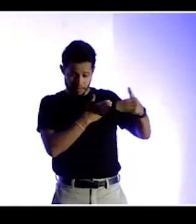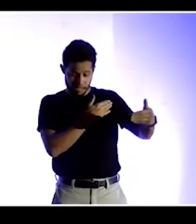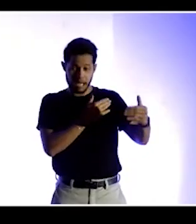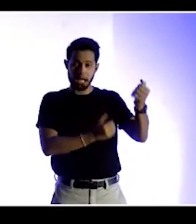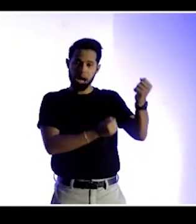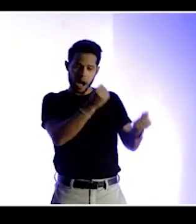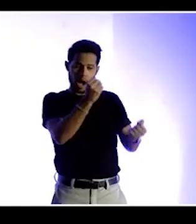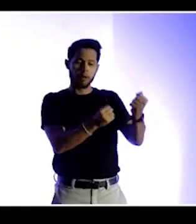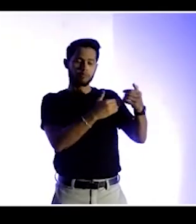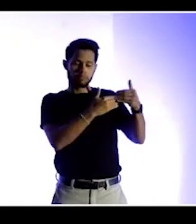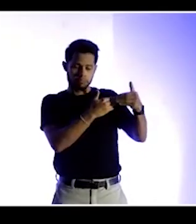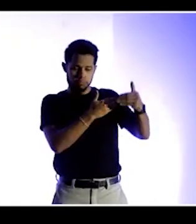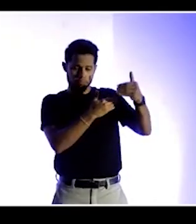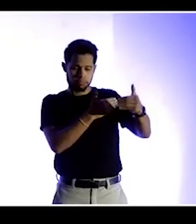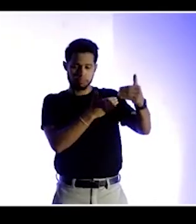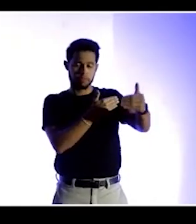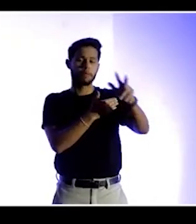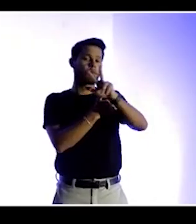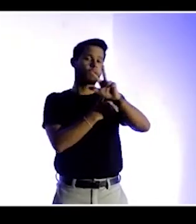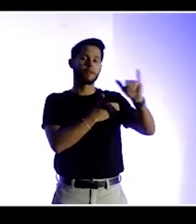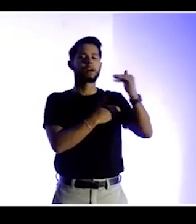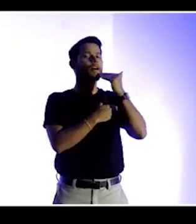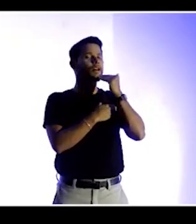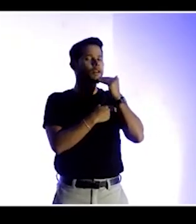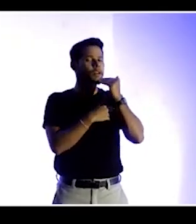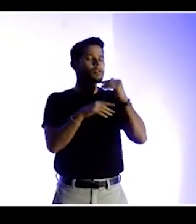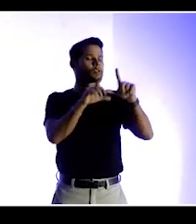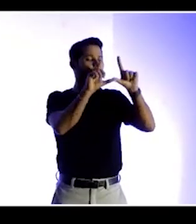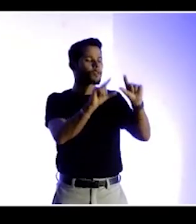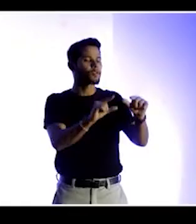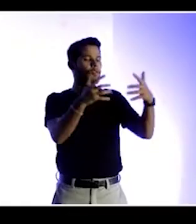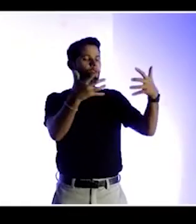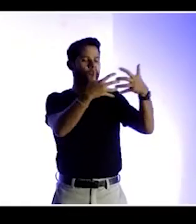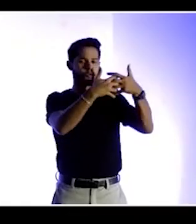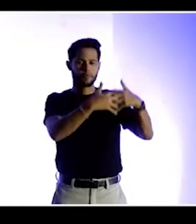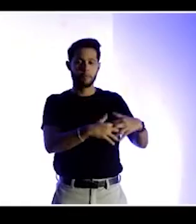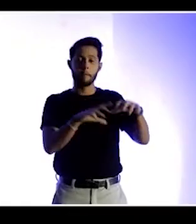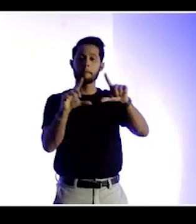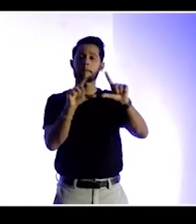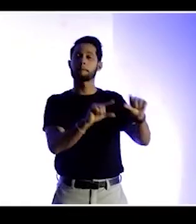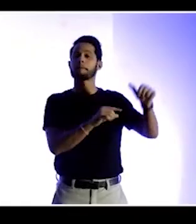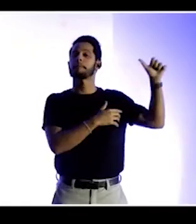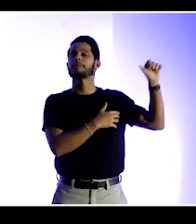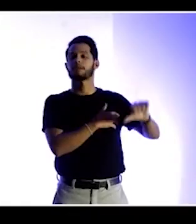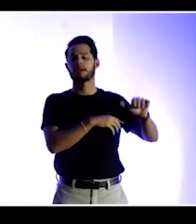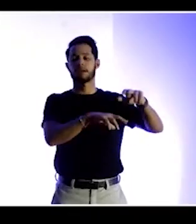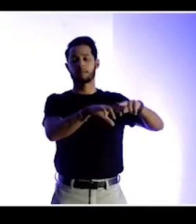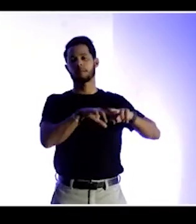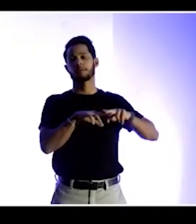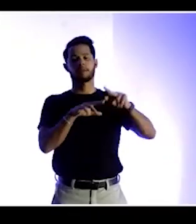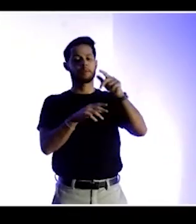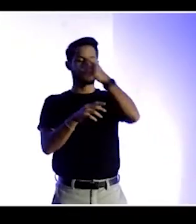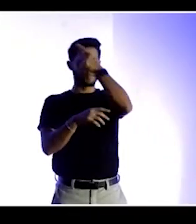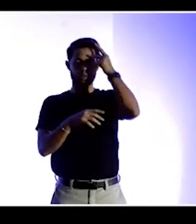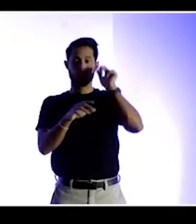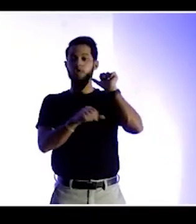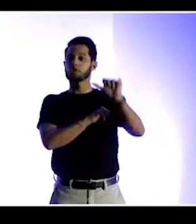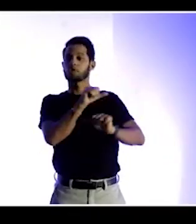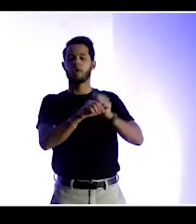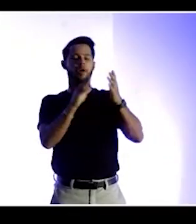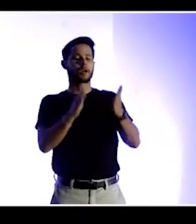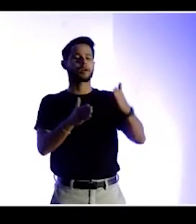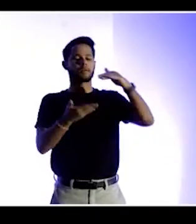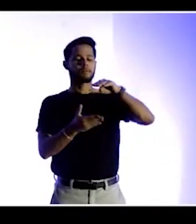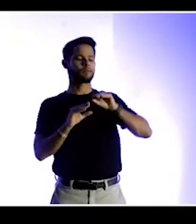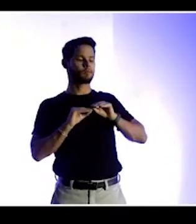momento em que isso fica insustentável para o uso diário do carro, e aí as pessoas trocam a bateria ou trocam o carro, mas essas baterias,